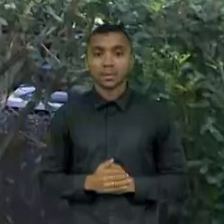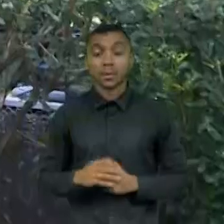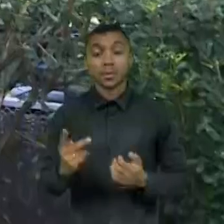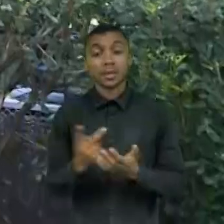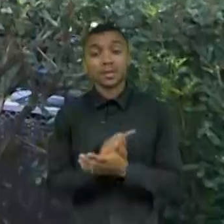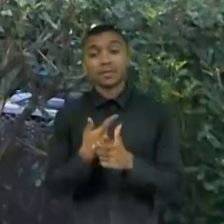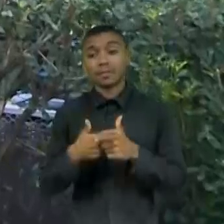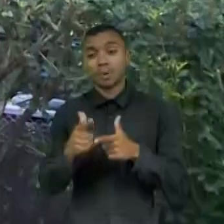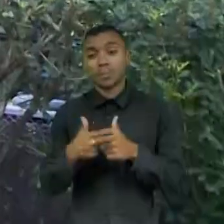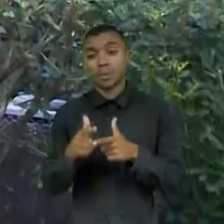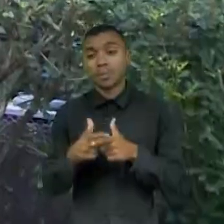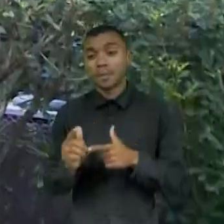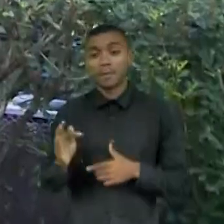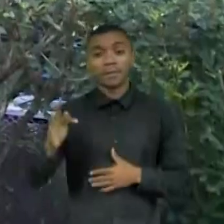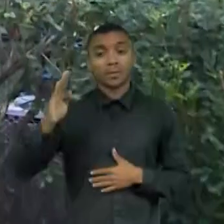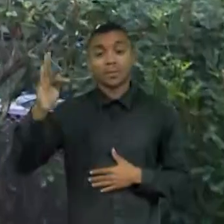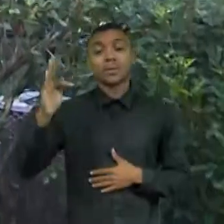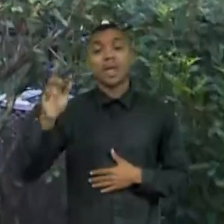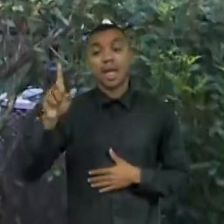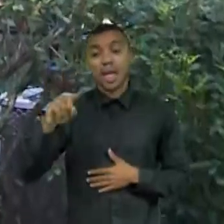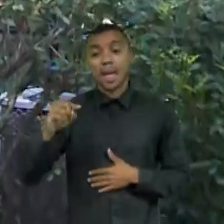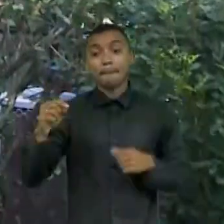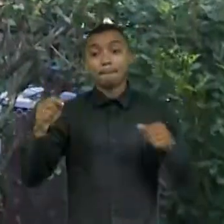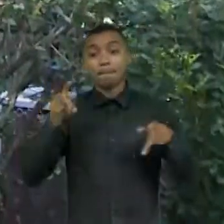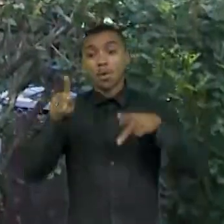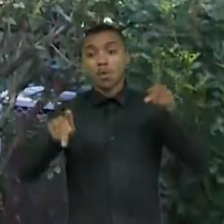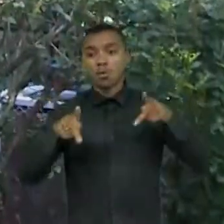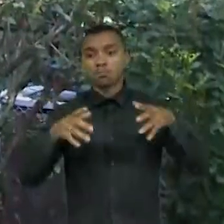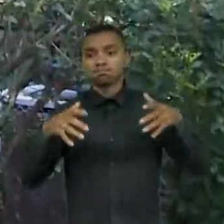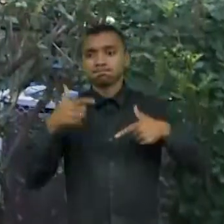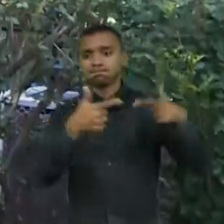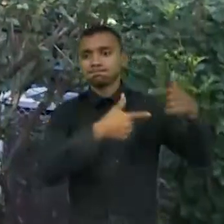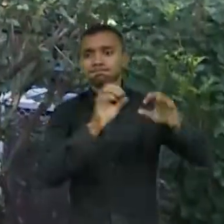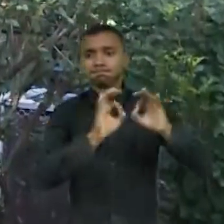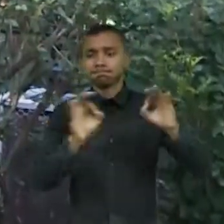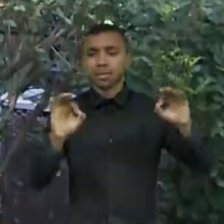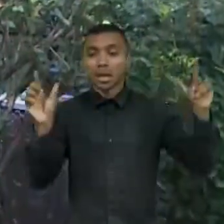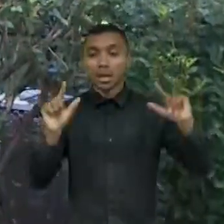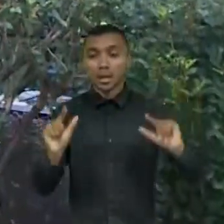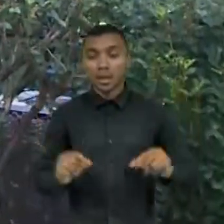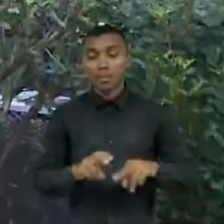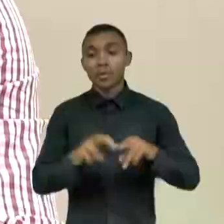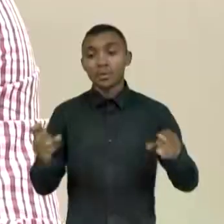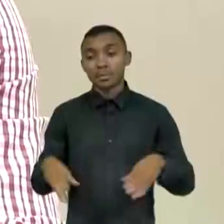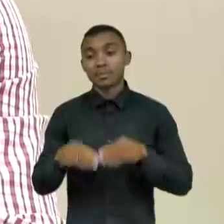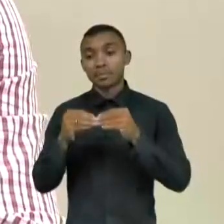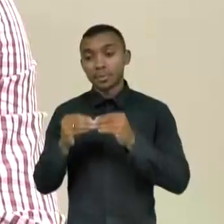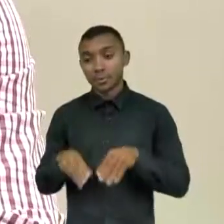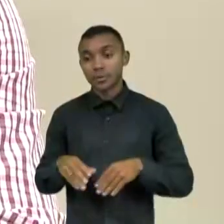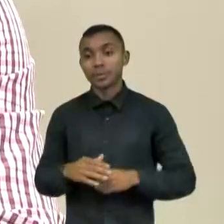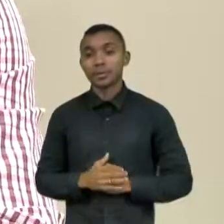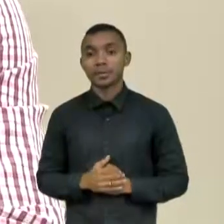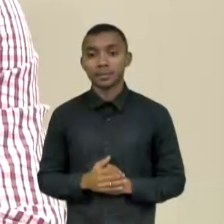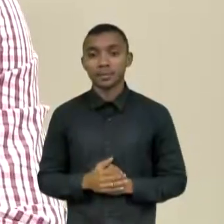problemas, como a diminuição da população ativa e o impacto direto na previdência social. Mexer um pouco com a questão do